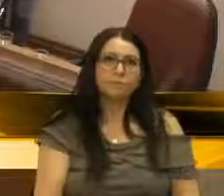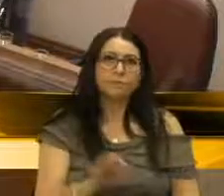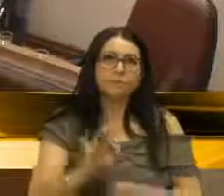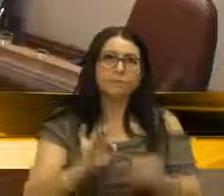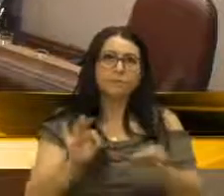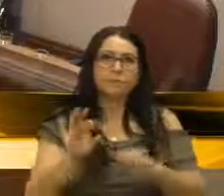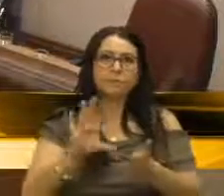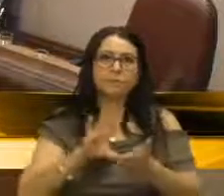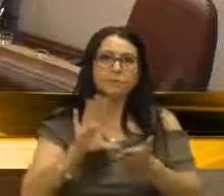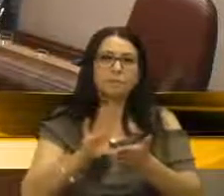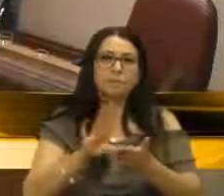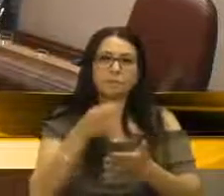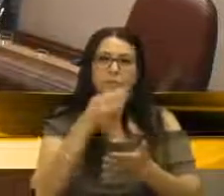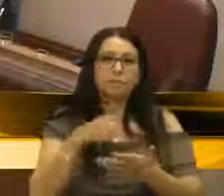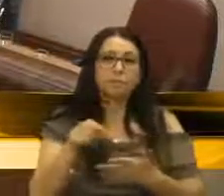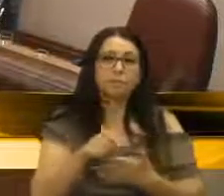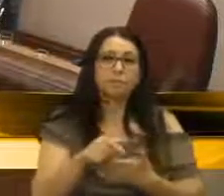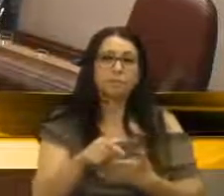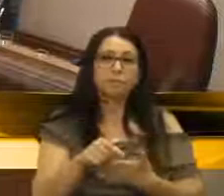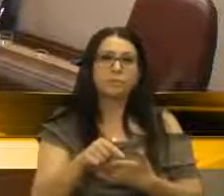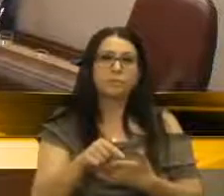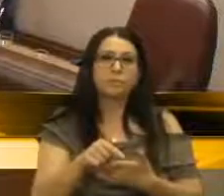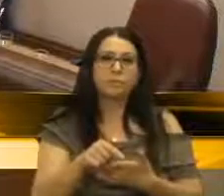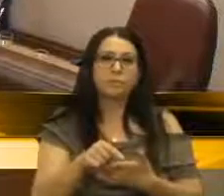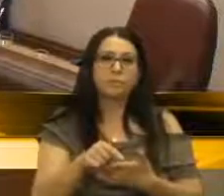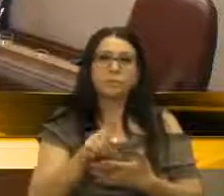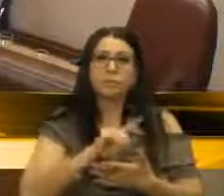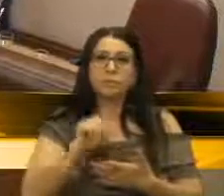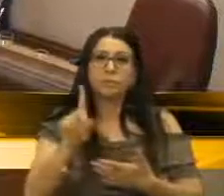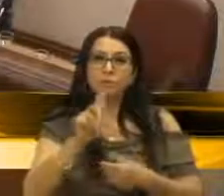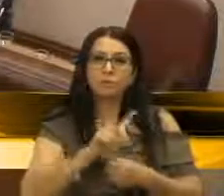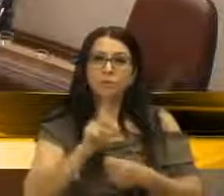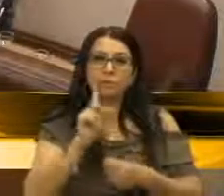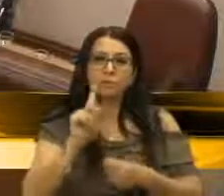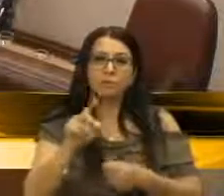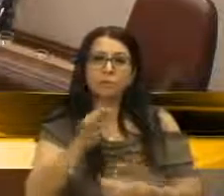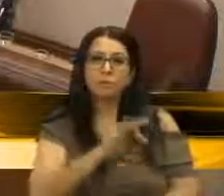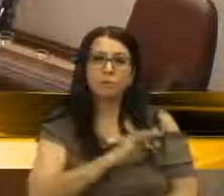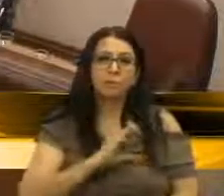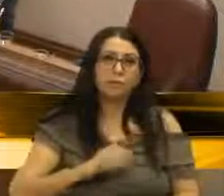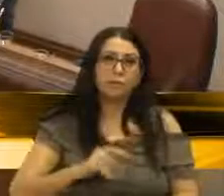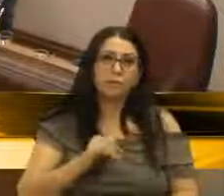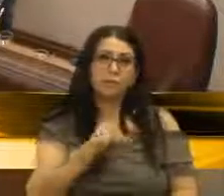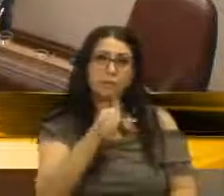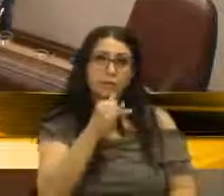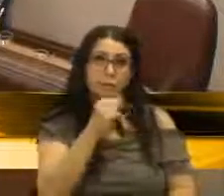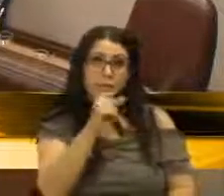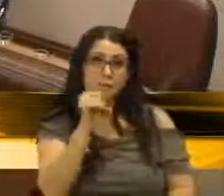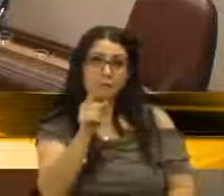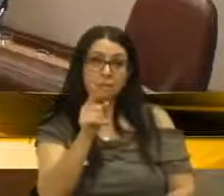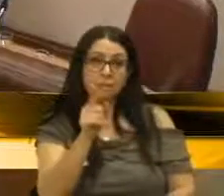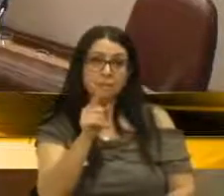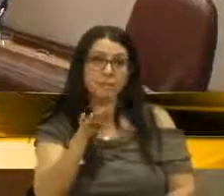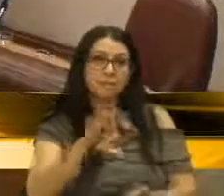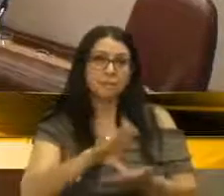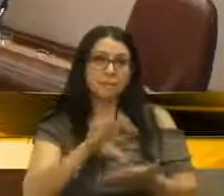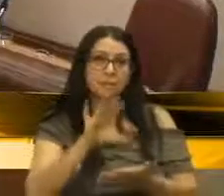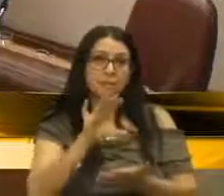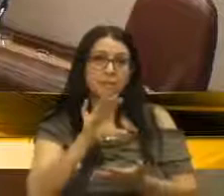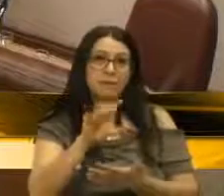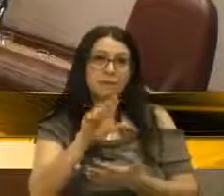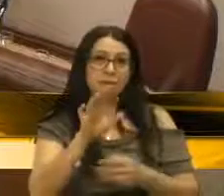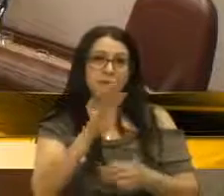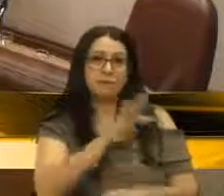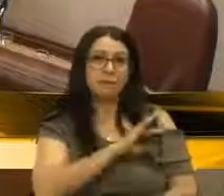pastas de caxias do sul porque eu tenho esse dia há poucos dias atrás da cunha quer usar como z é exemplo a praça das flores da cunha praça